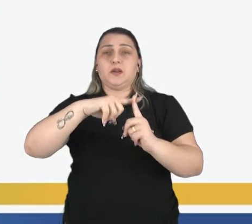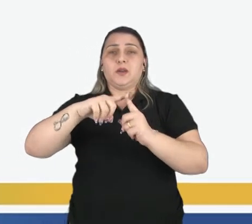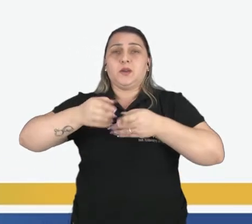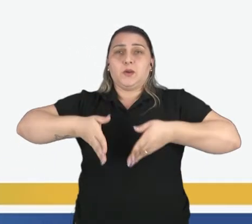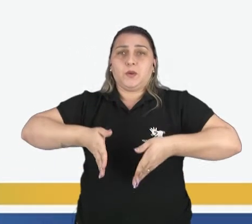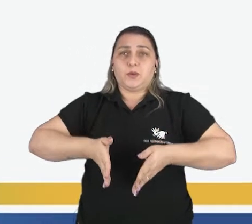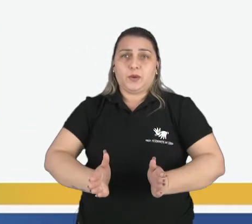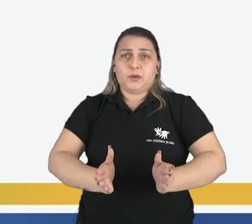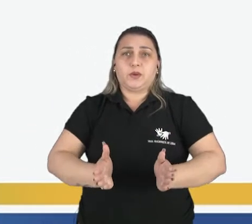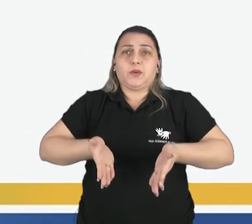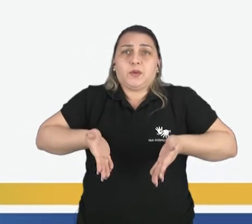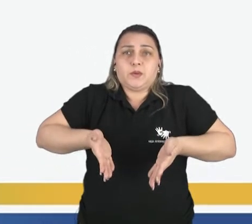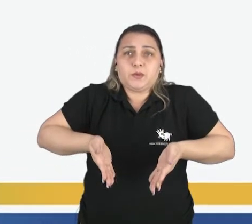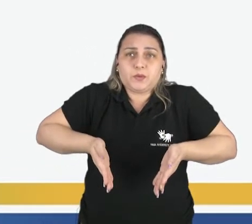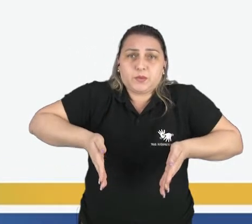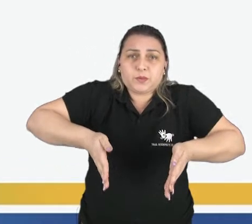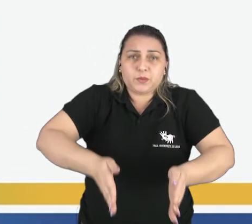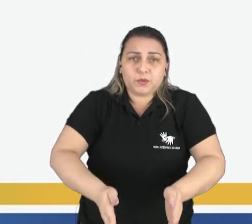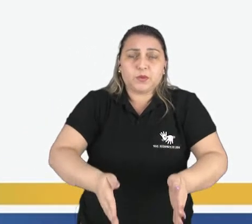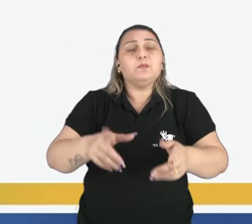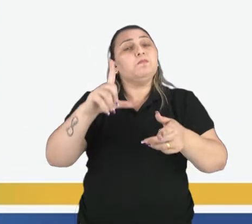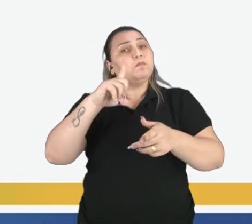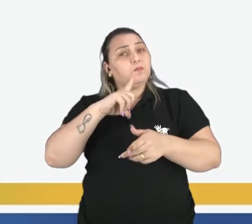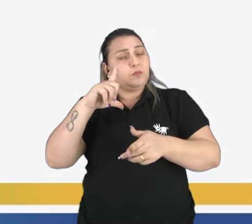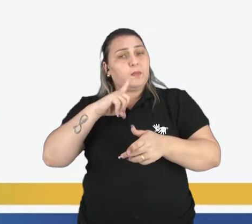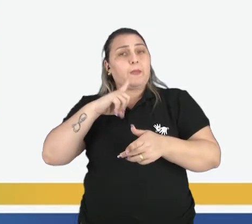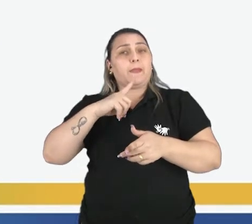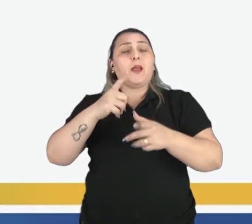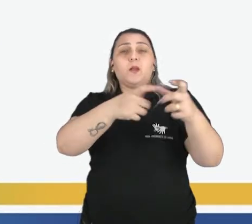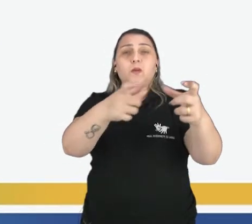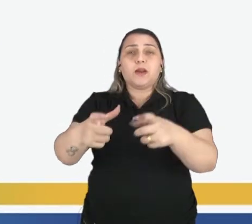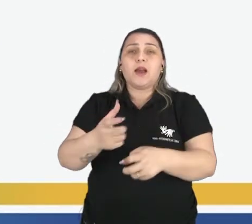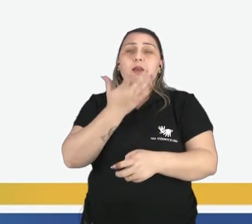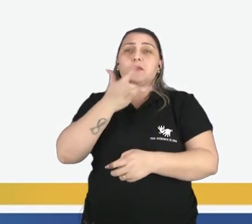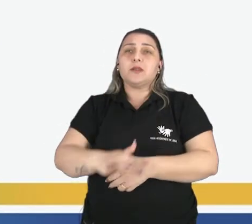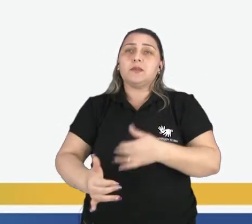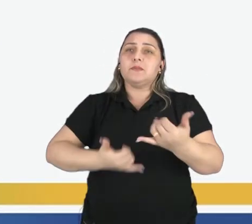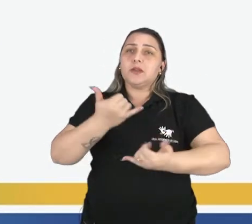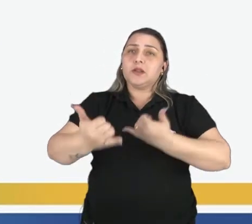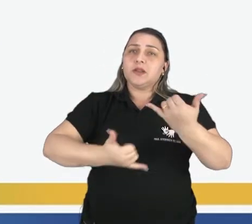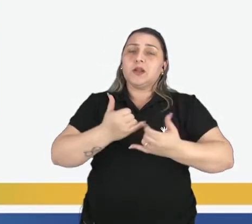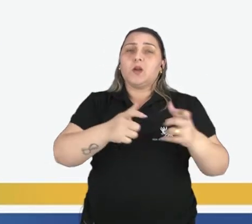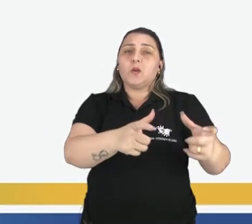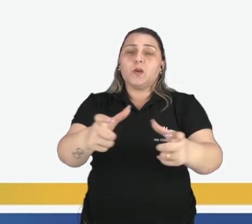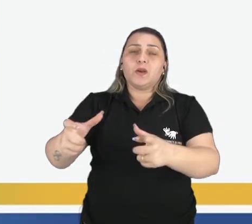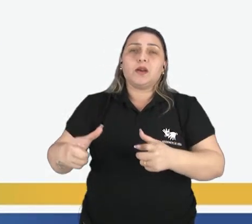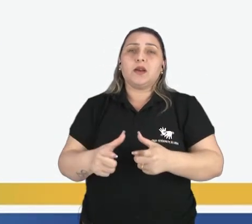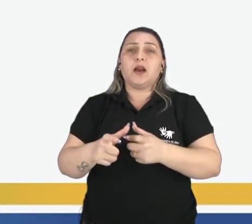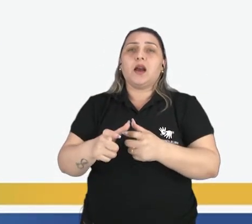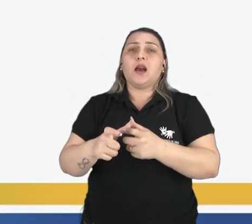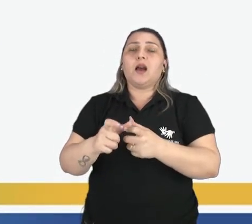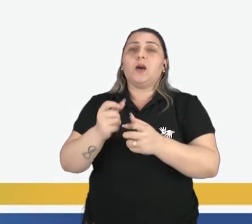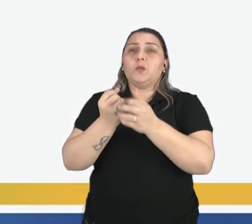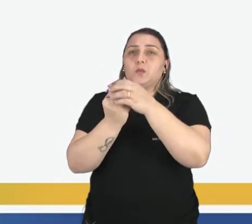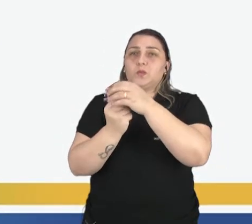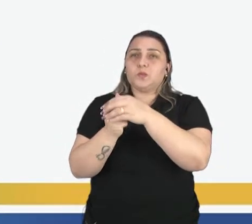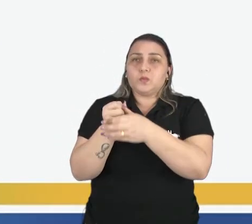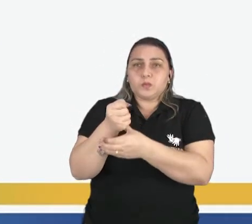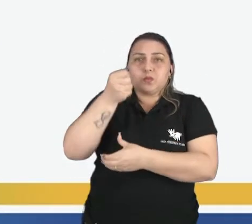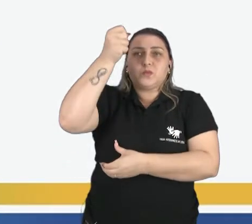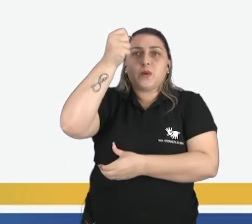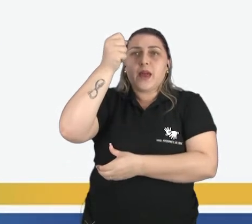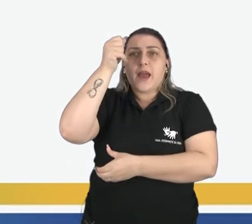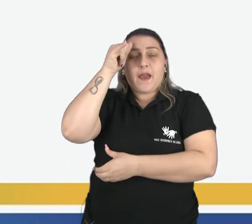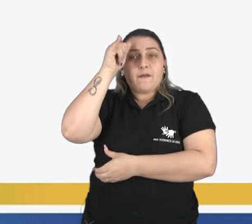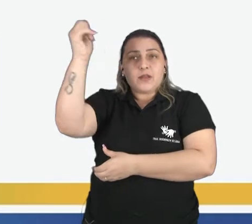todo um aparato, toda uma sofisticação, lugares para as crianças brincarem, lugar para você pegar um sombreamento